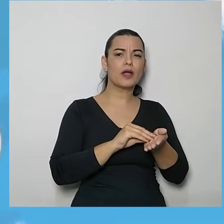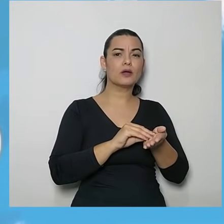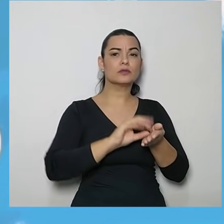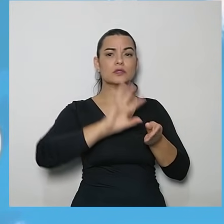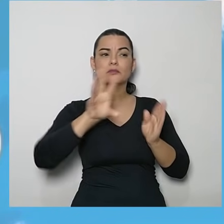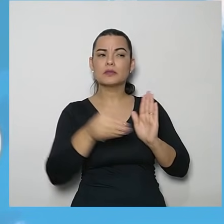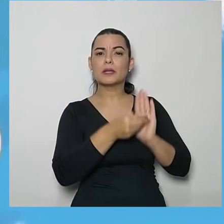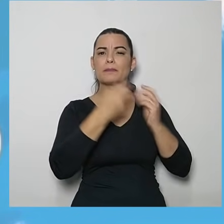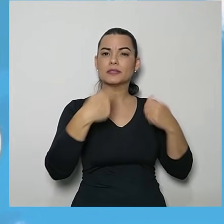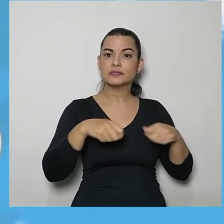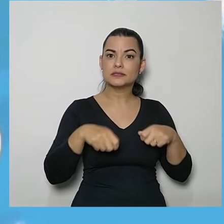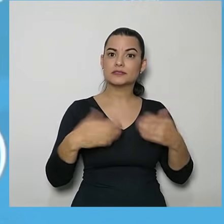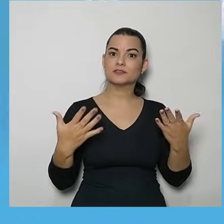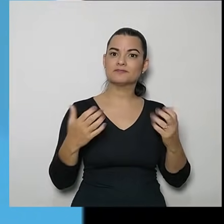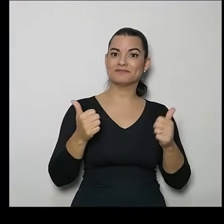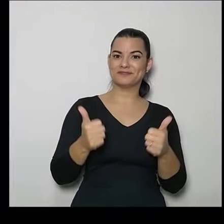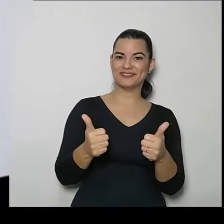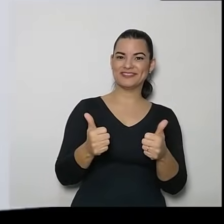Tudo bem?